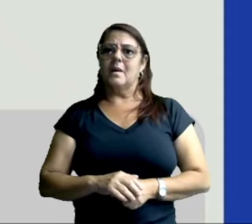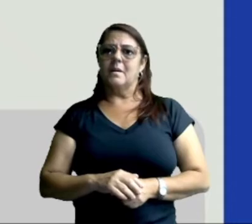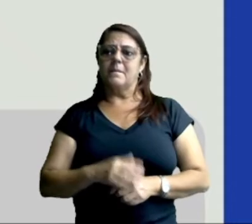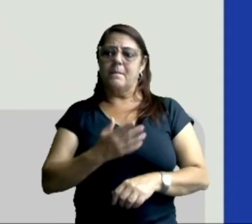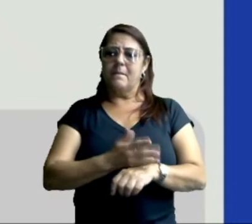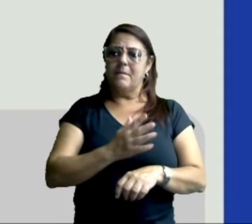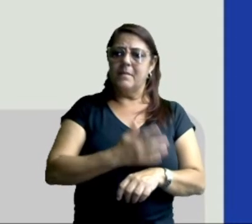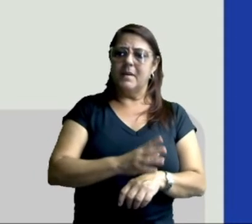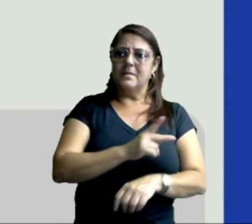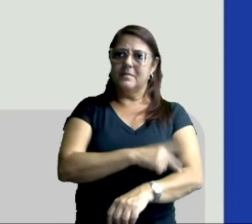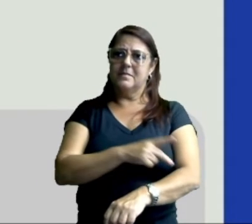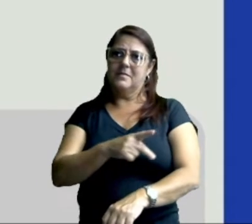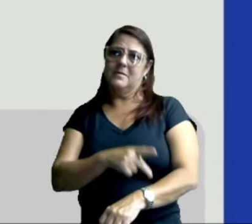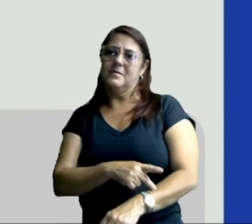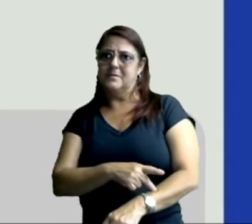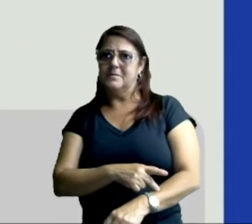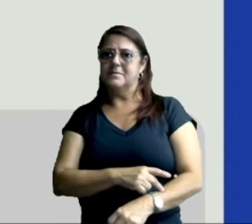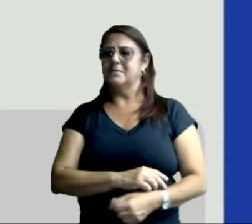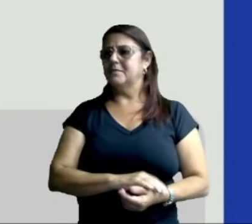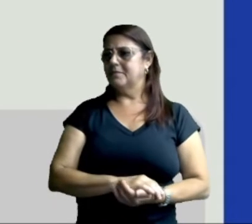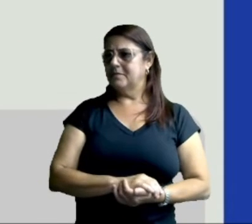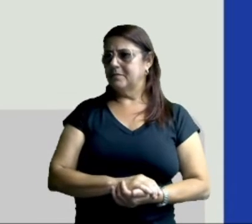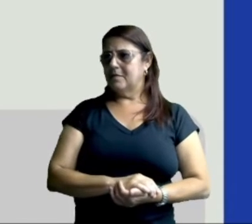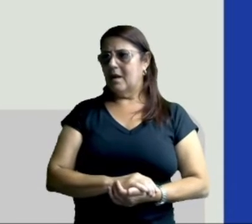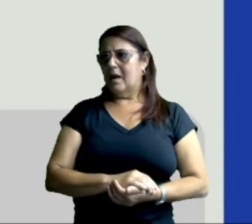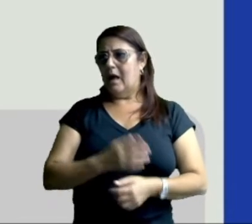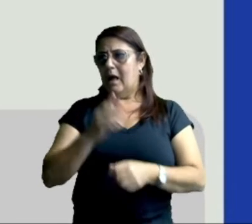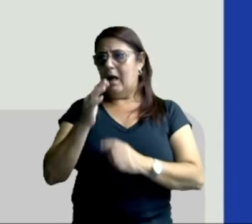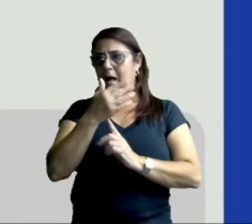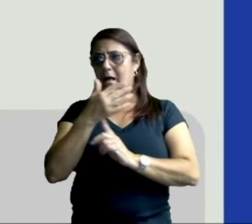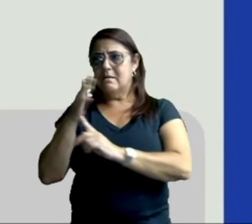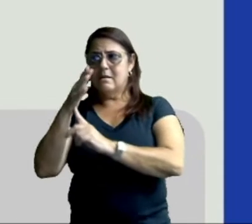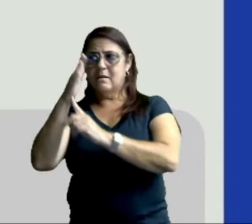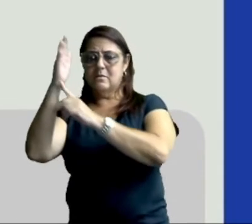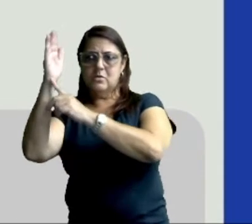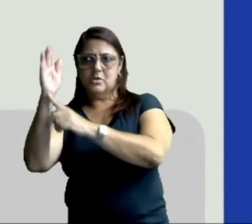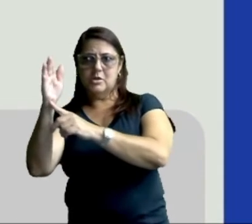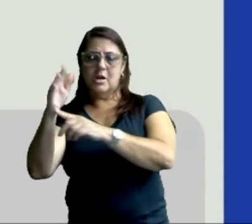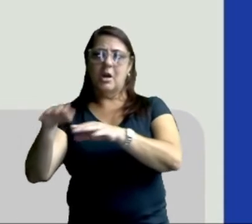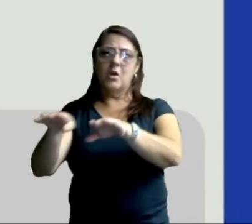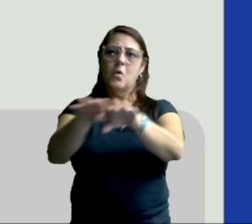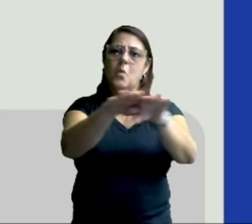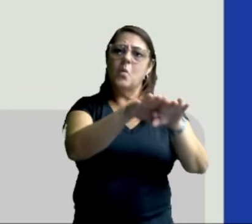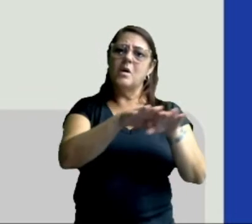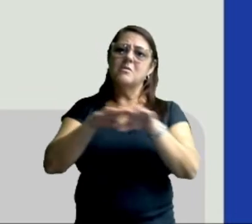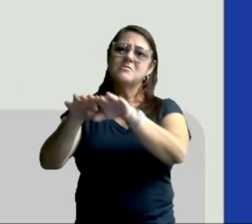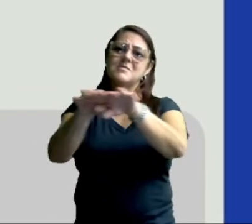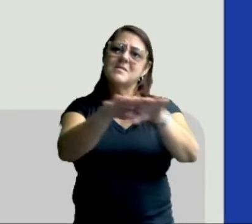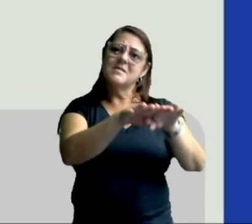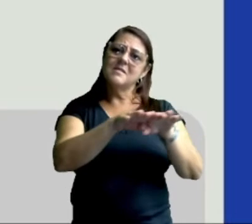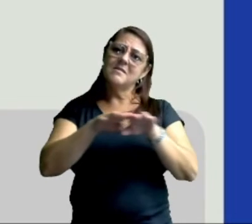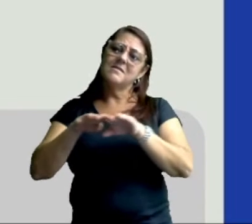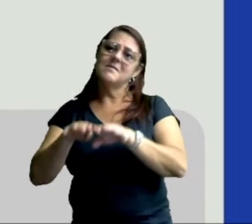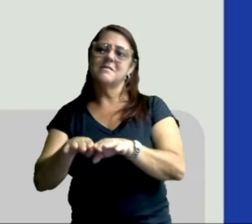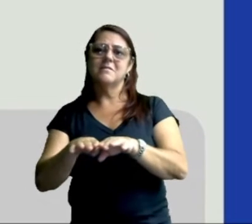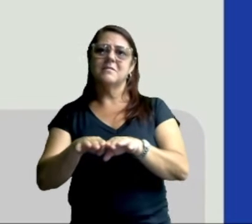sua prática pedagógica. A tecnologia ela oferece